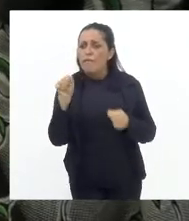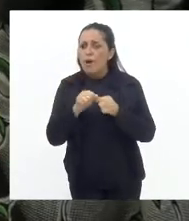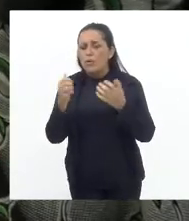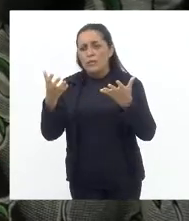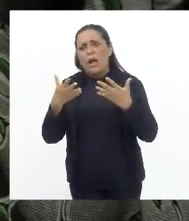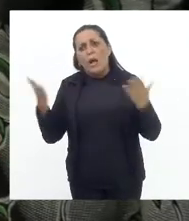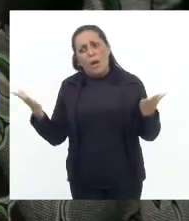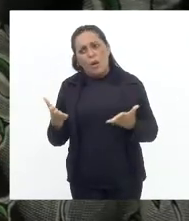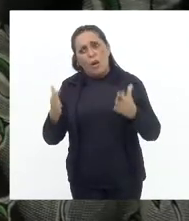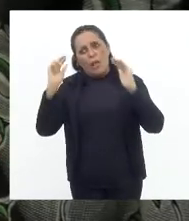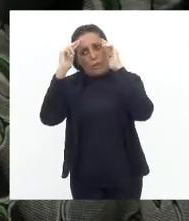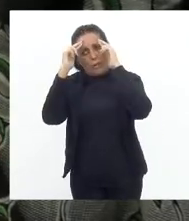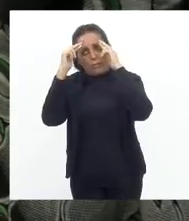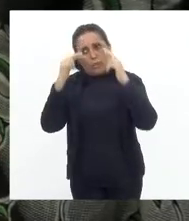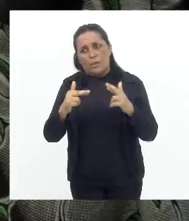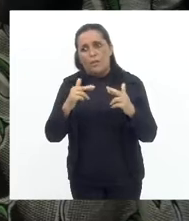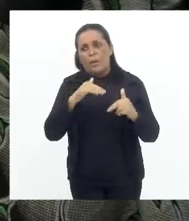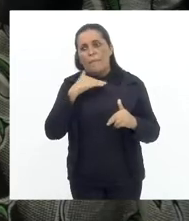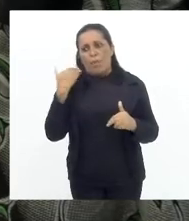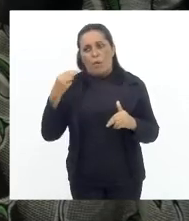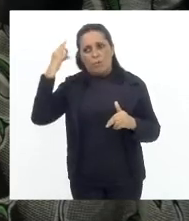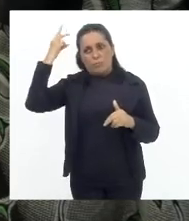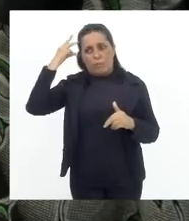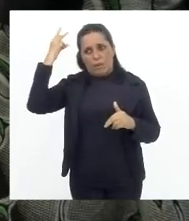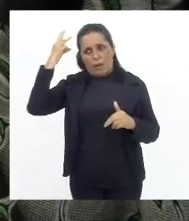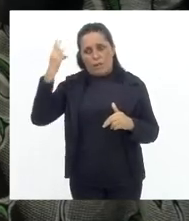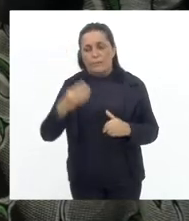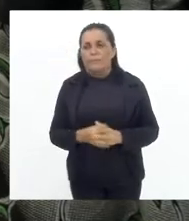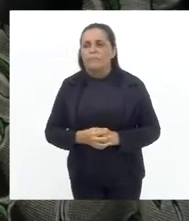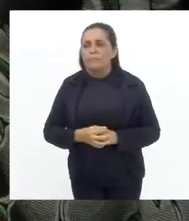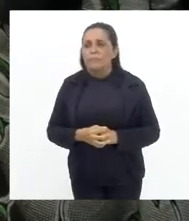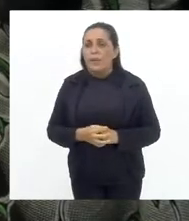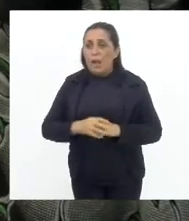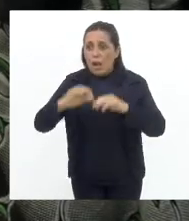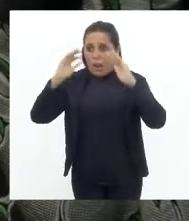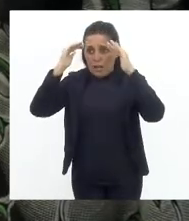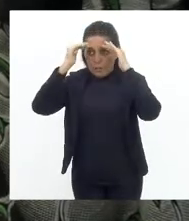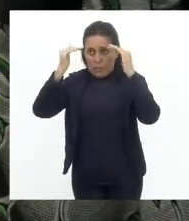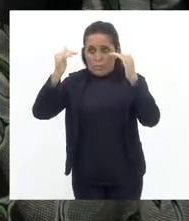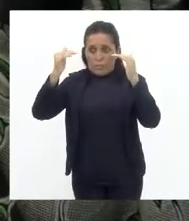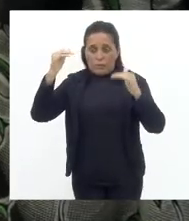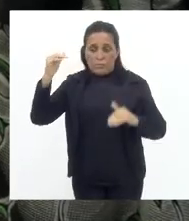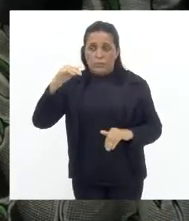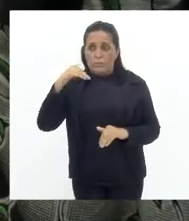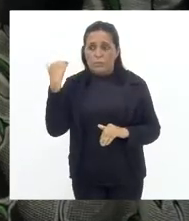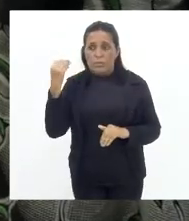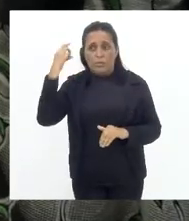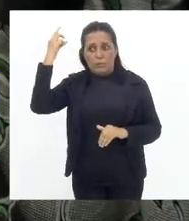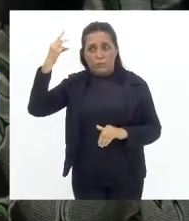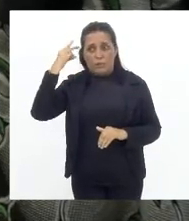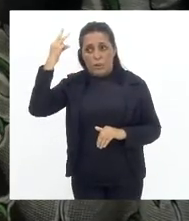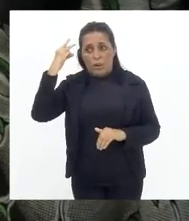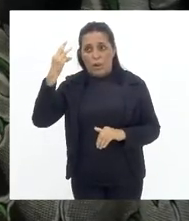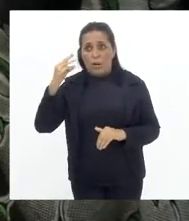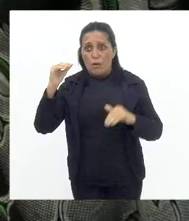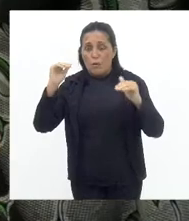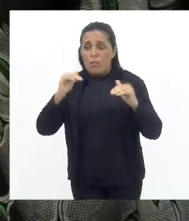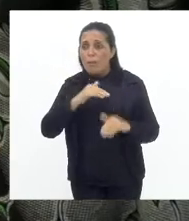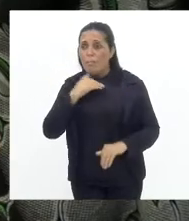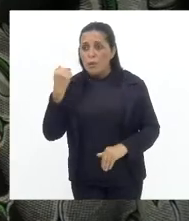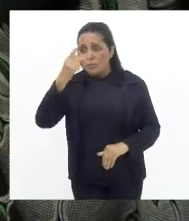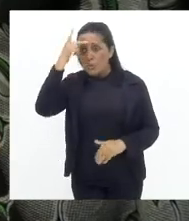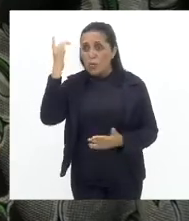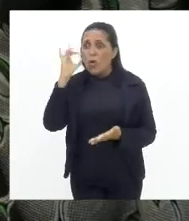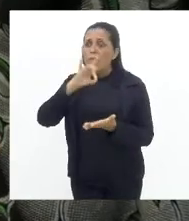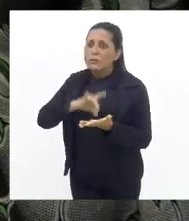agora respeitando a morte de Marielle Franco respeitando a morte de Marielle Franco respeitando uma morte de uma